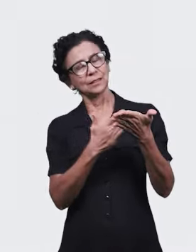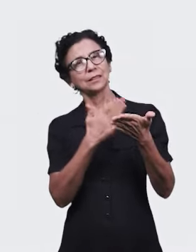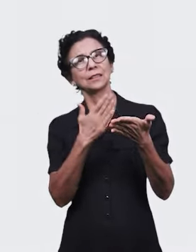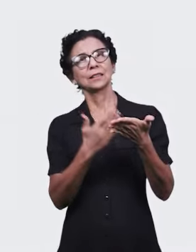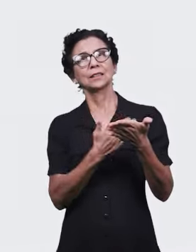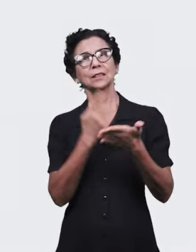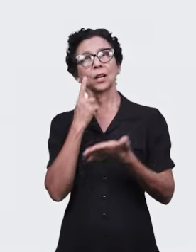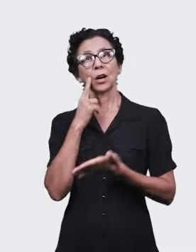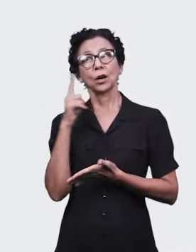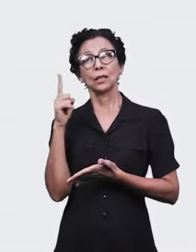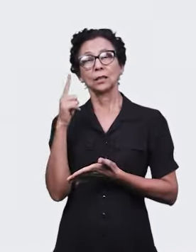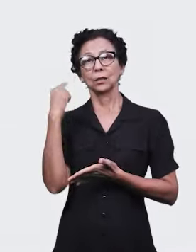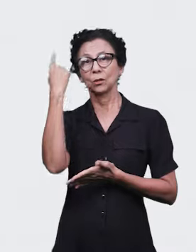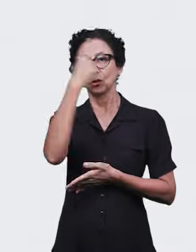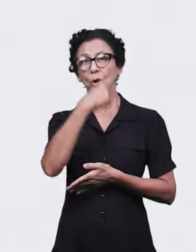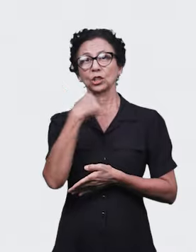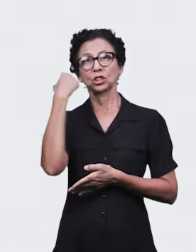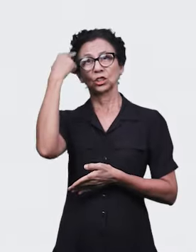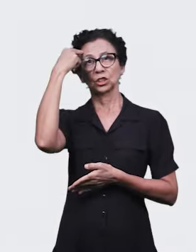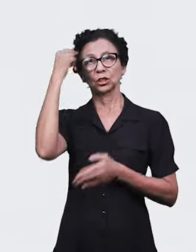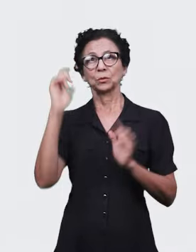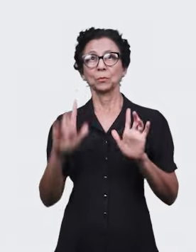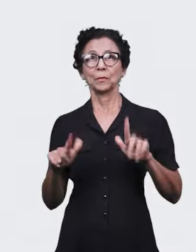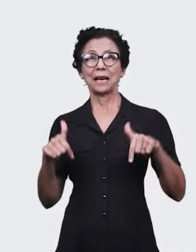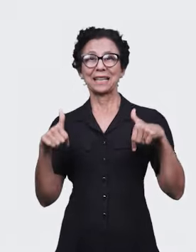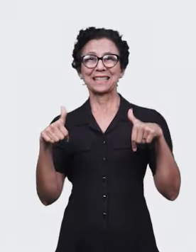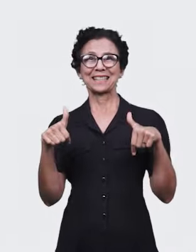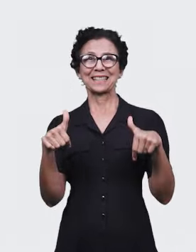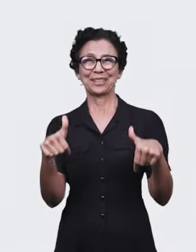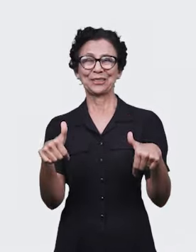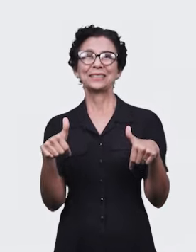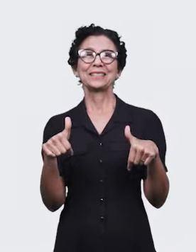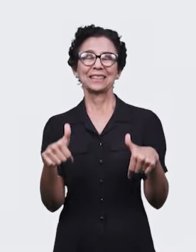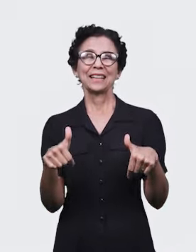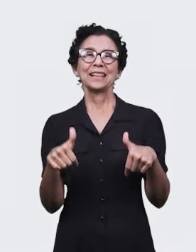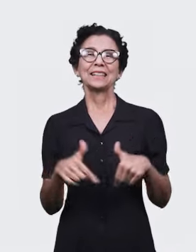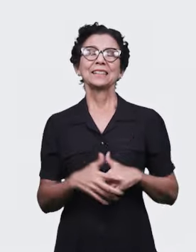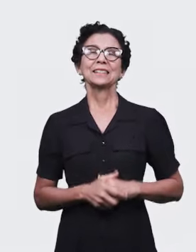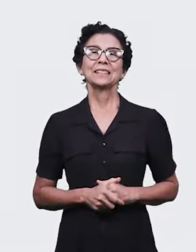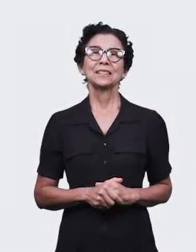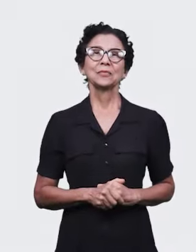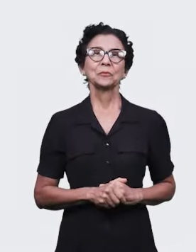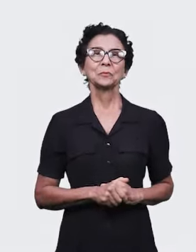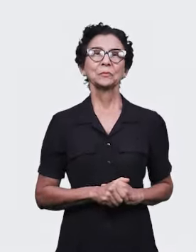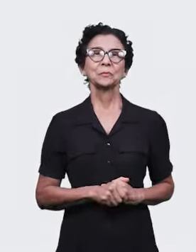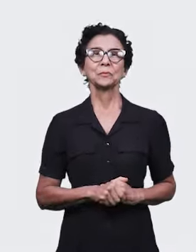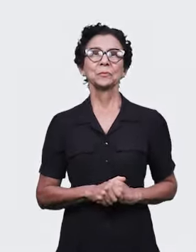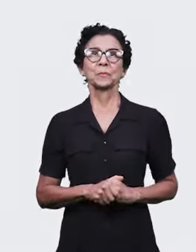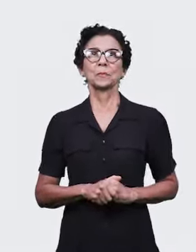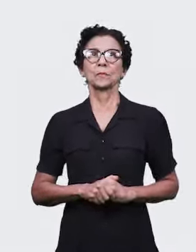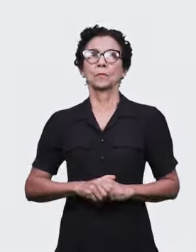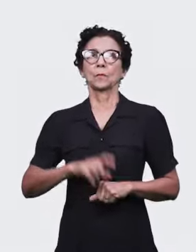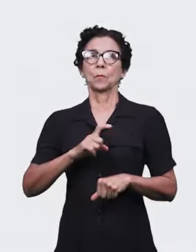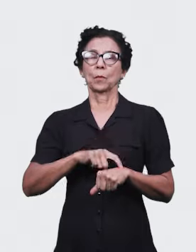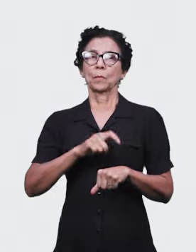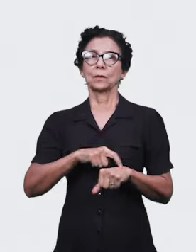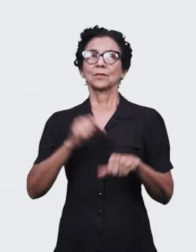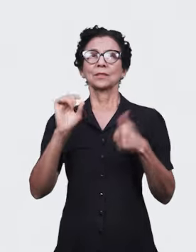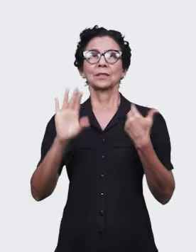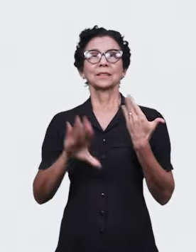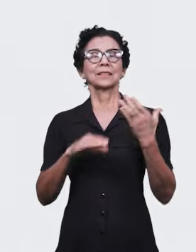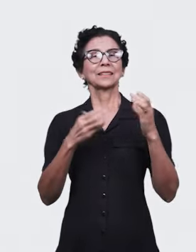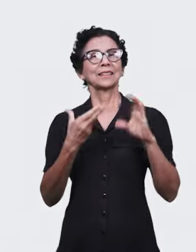lado. Ela já é ação. Olha, a figura já mostra para nós que estar ali no momento de cantar,